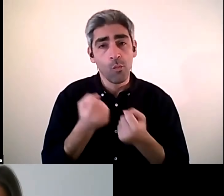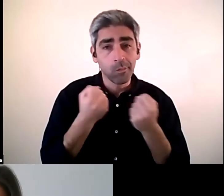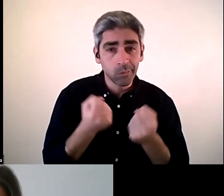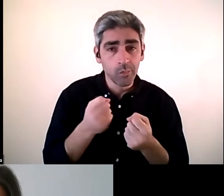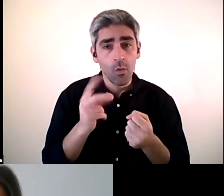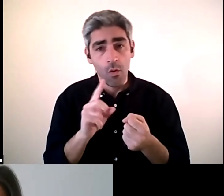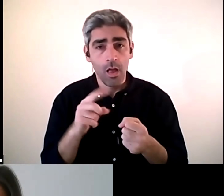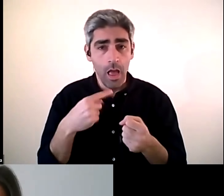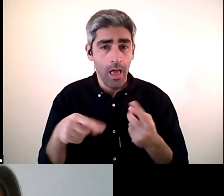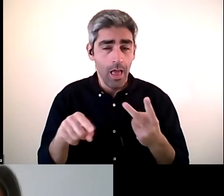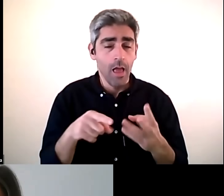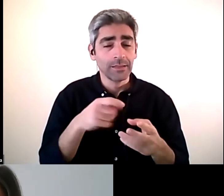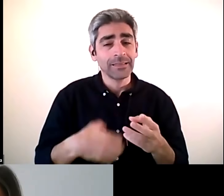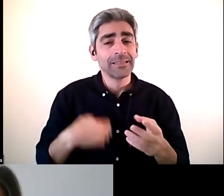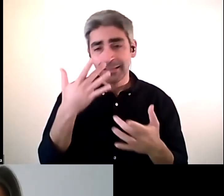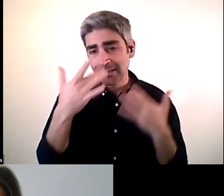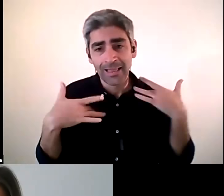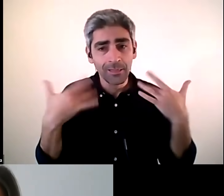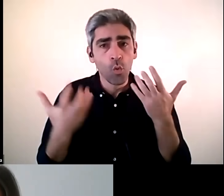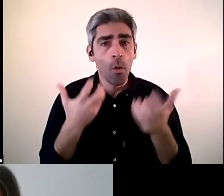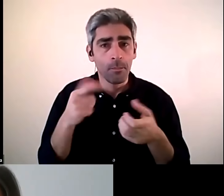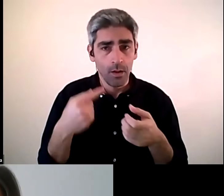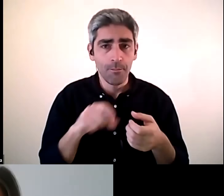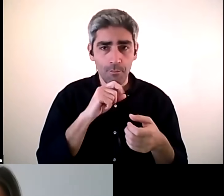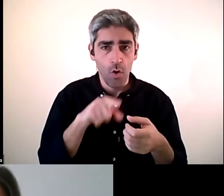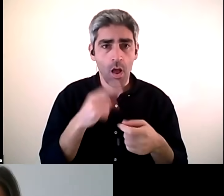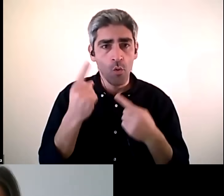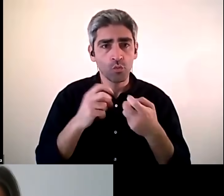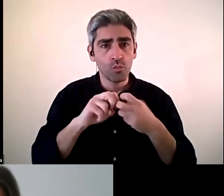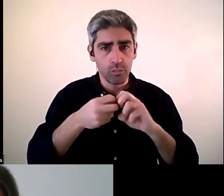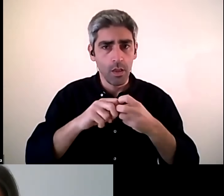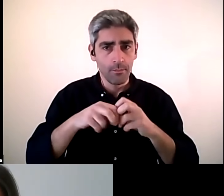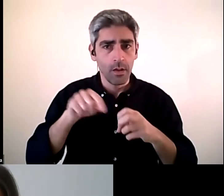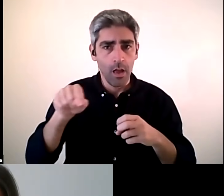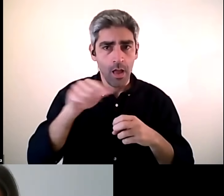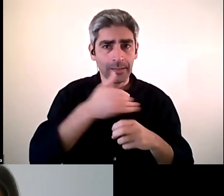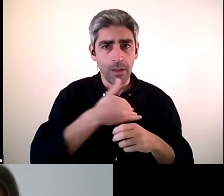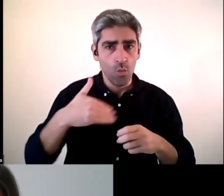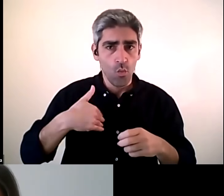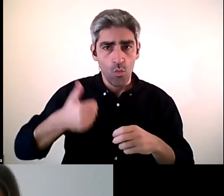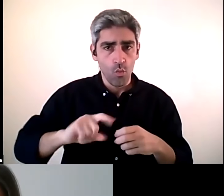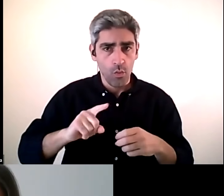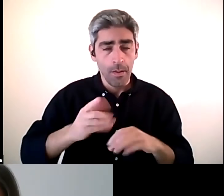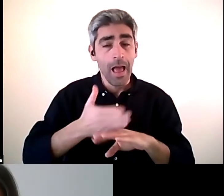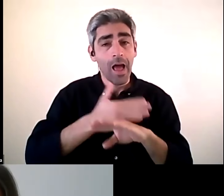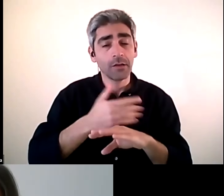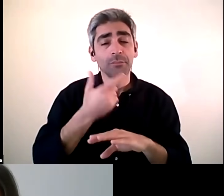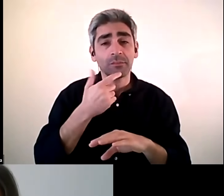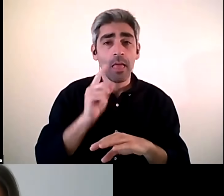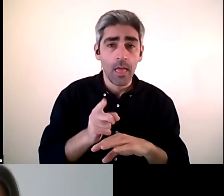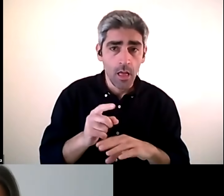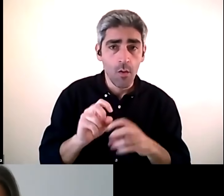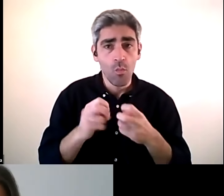sono são um dos sintomas, podem ser sintomas de alguns problemas, aos problemas de saúde, mas antes de se perceber se são